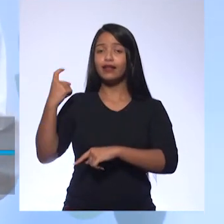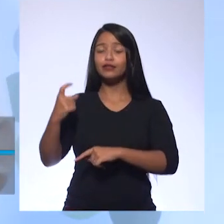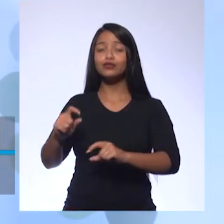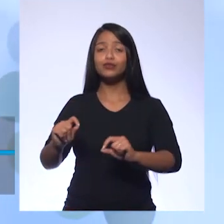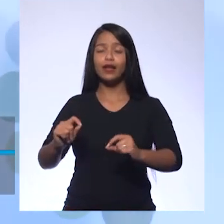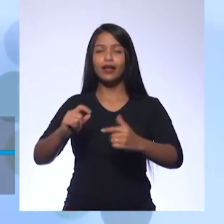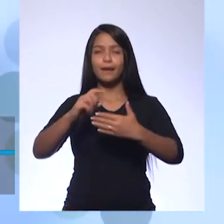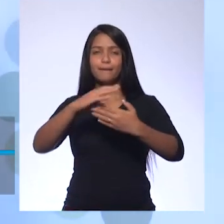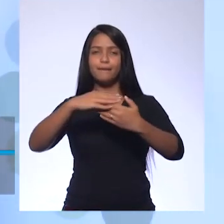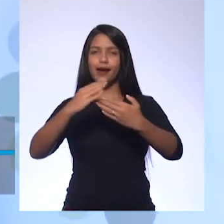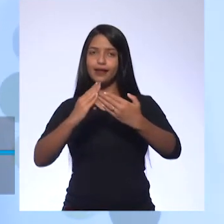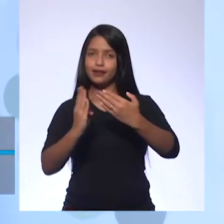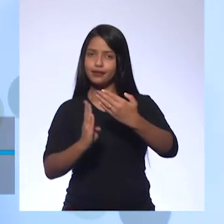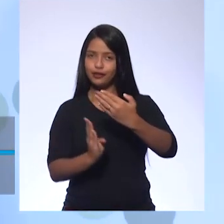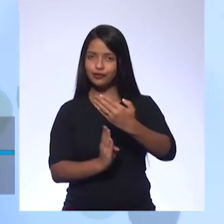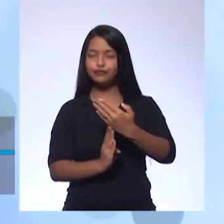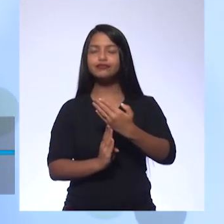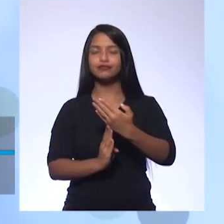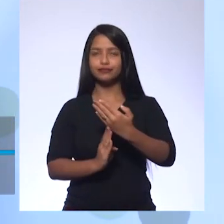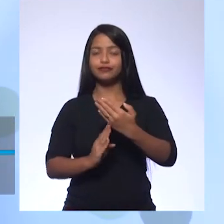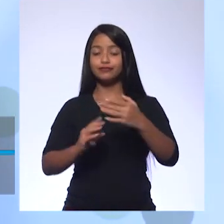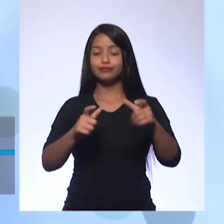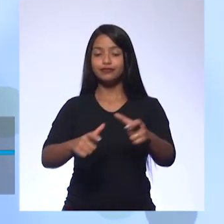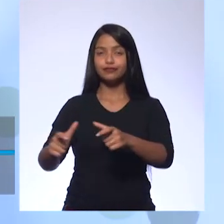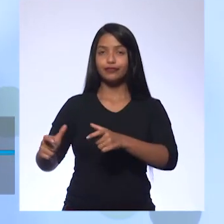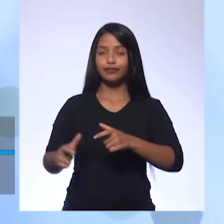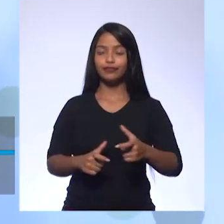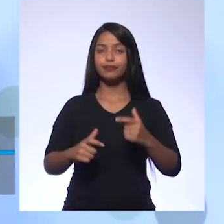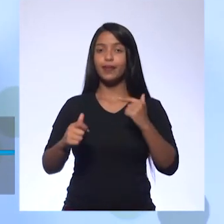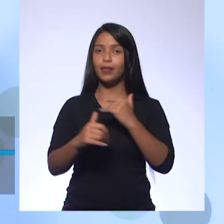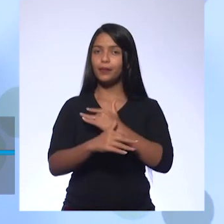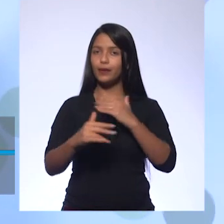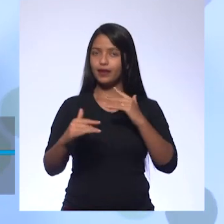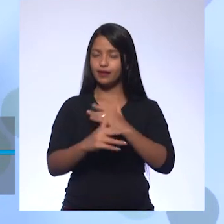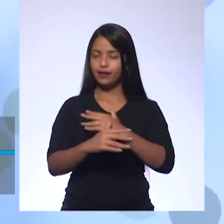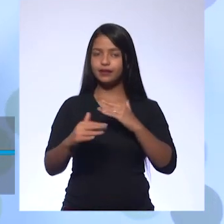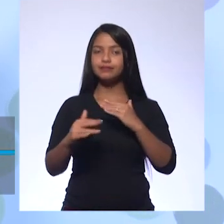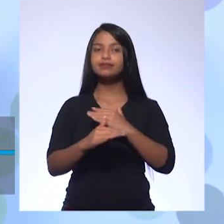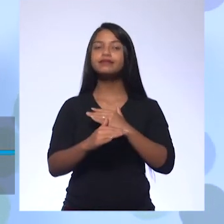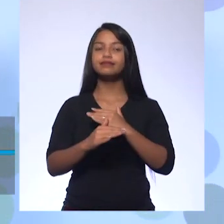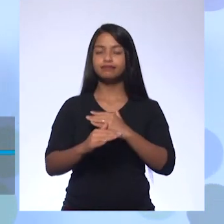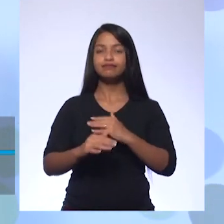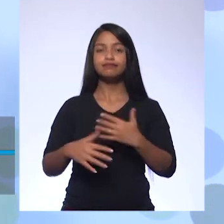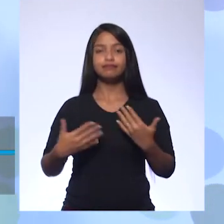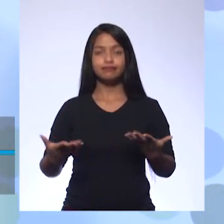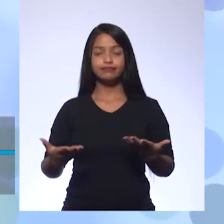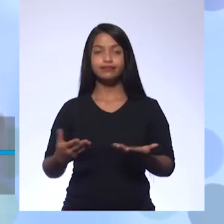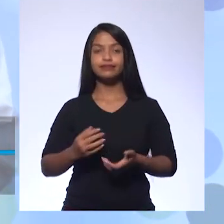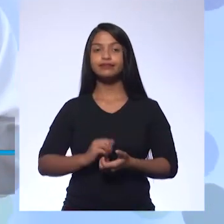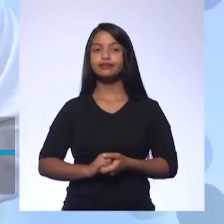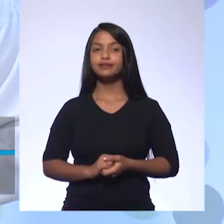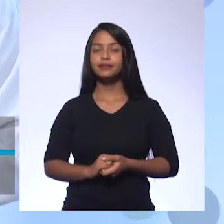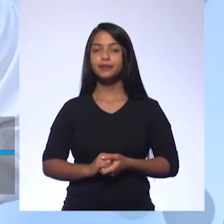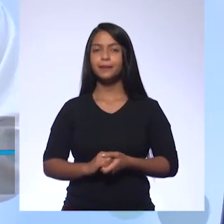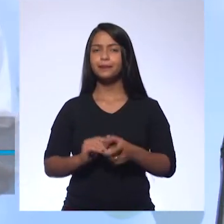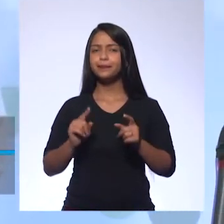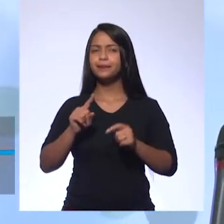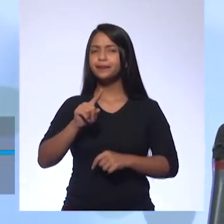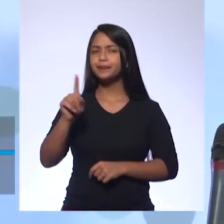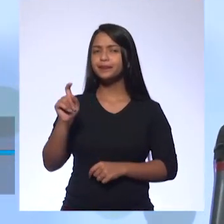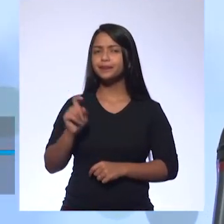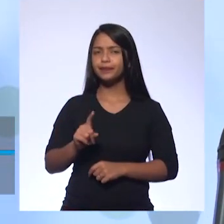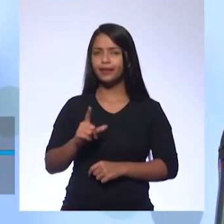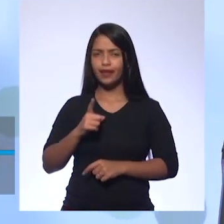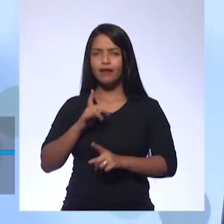né? Das regiões metropolitanas e tal, aí pelo menos. Então, olha aí, né? Será que isso aí influenciou